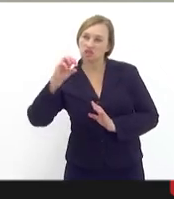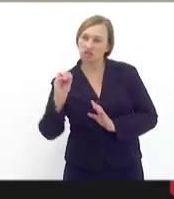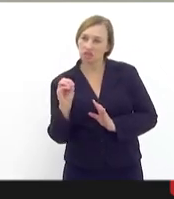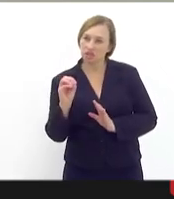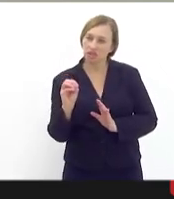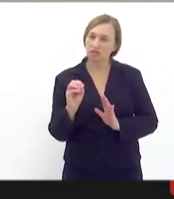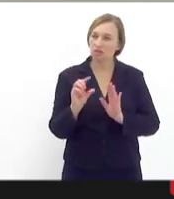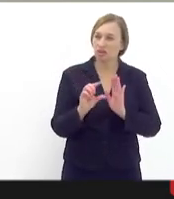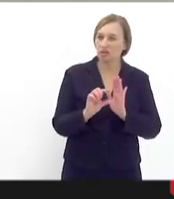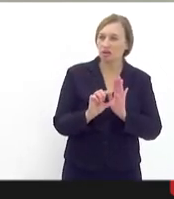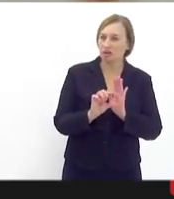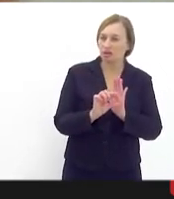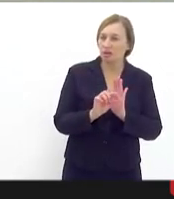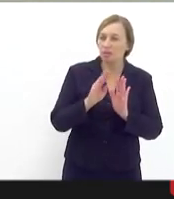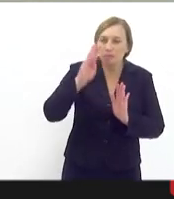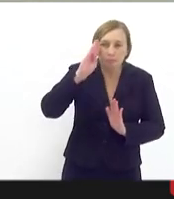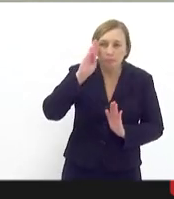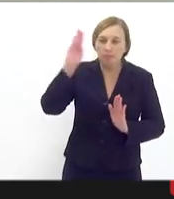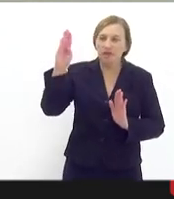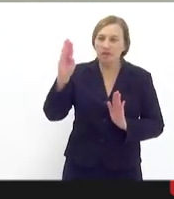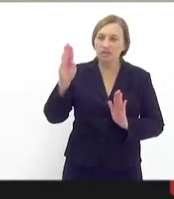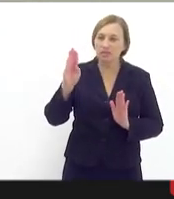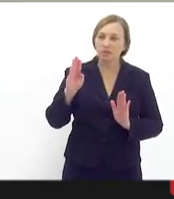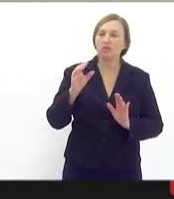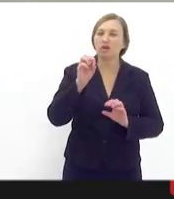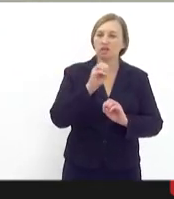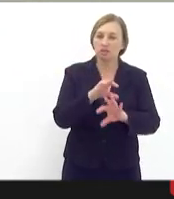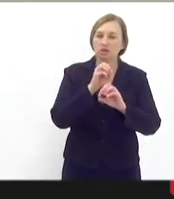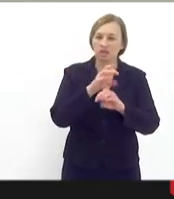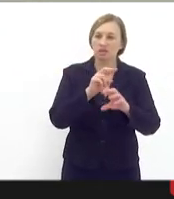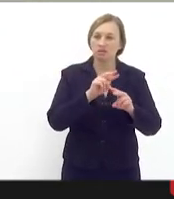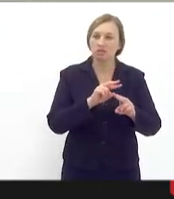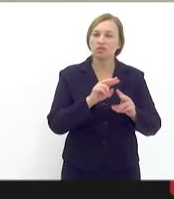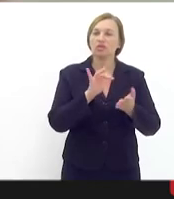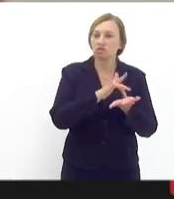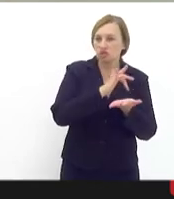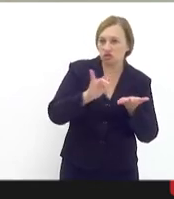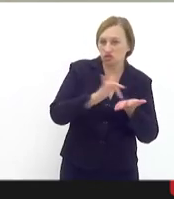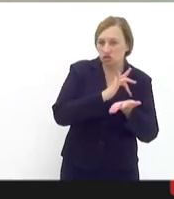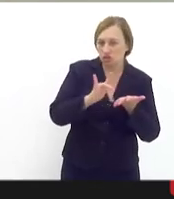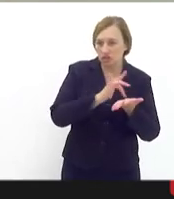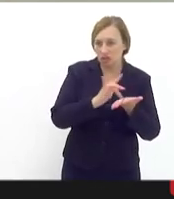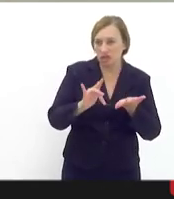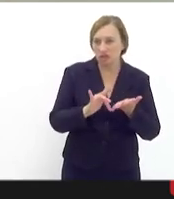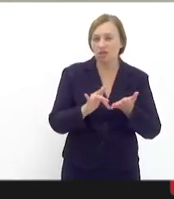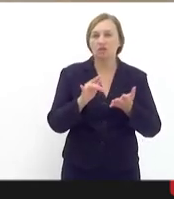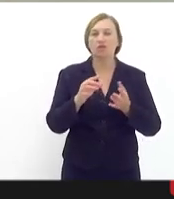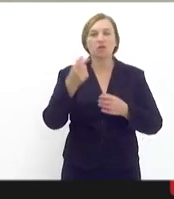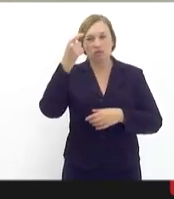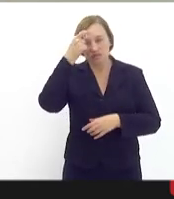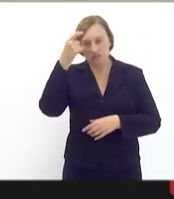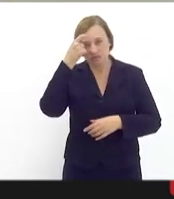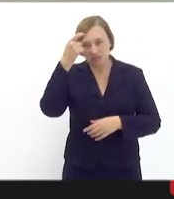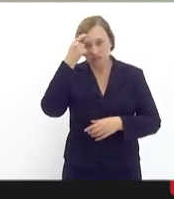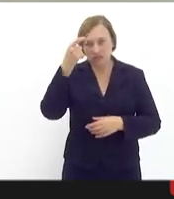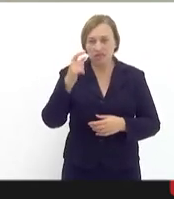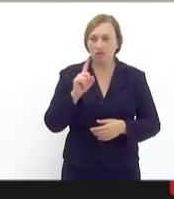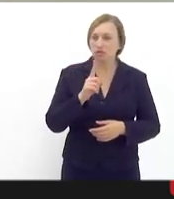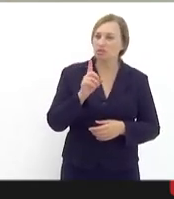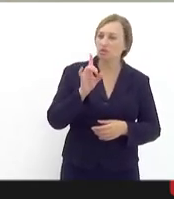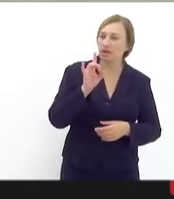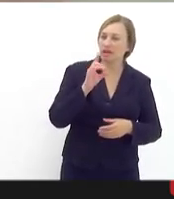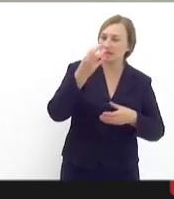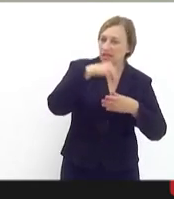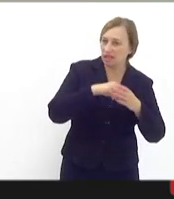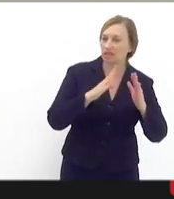capítulo especial que abre espaço para a educação digital e midiática, né, com campanhas de conscientização, não só para quem está dentro da